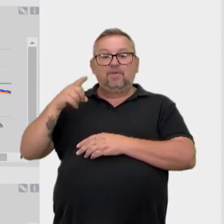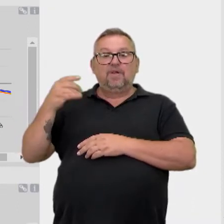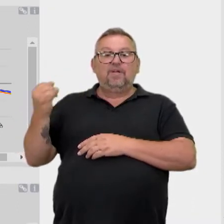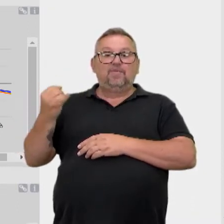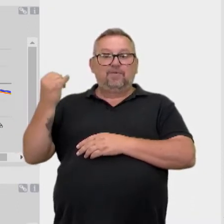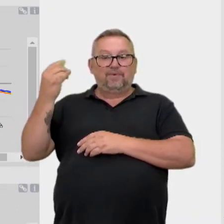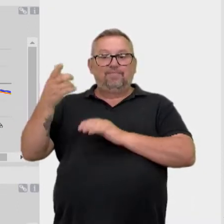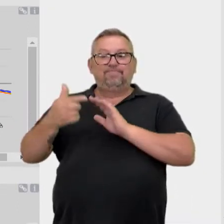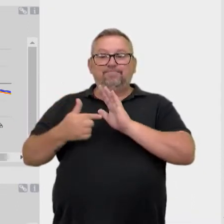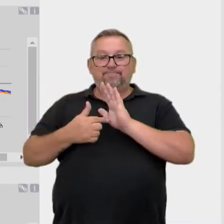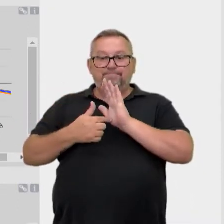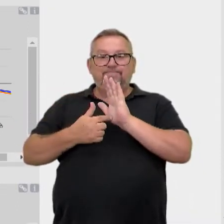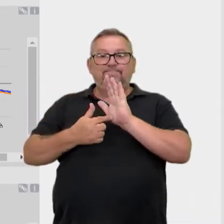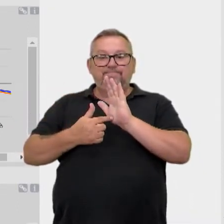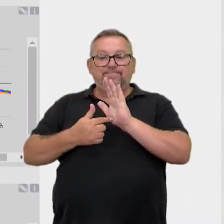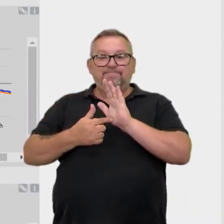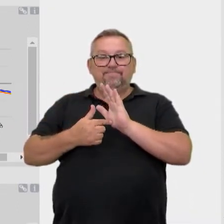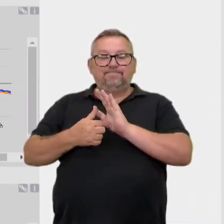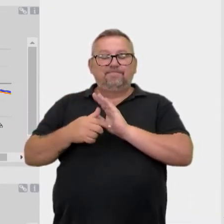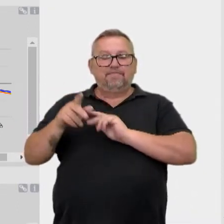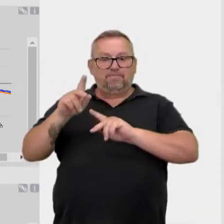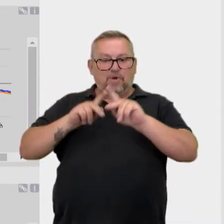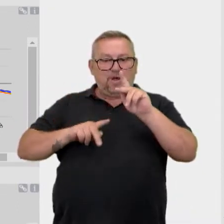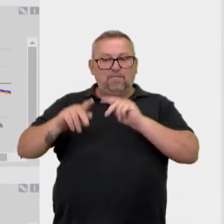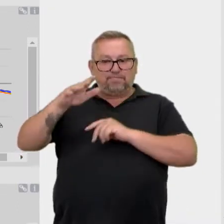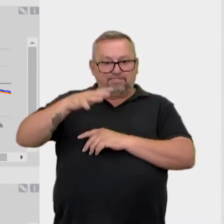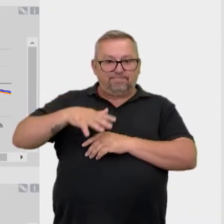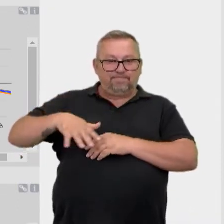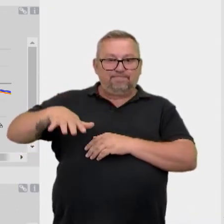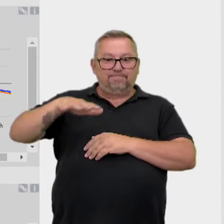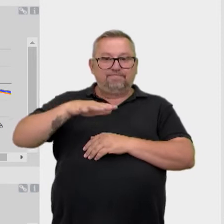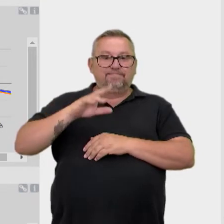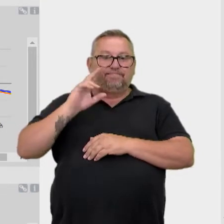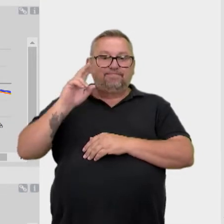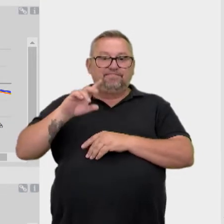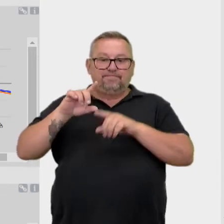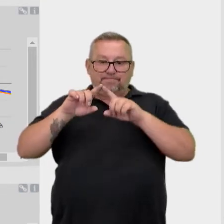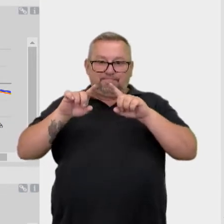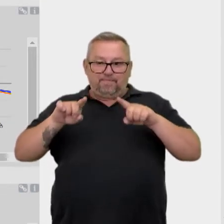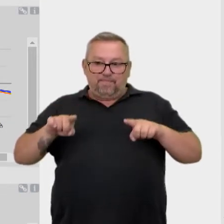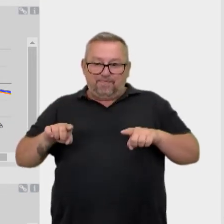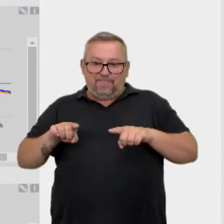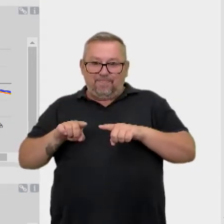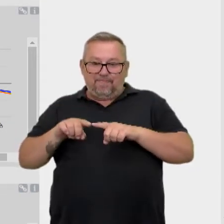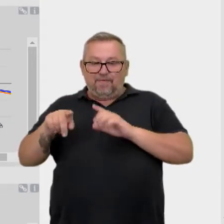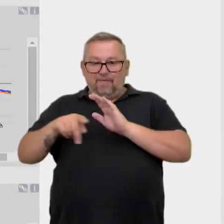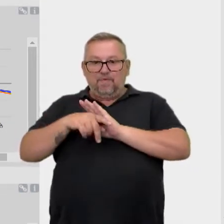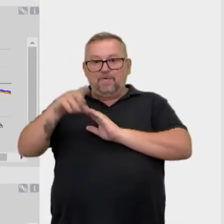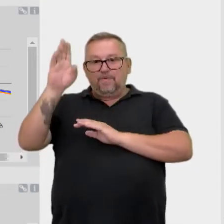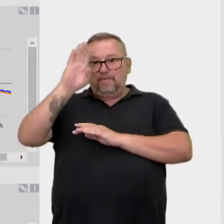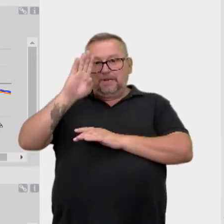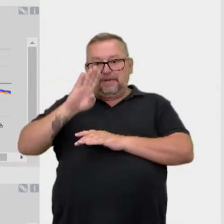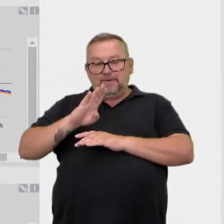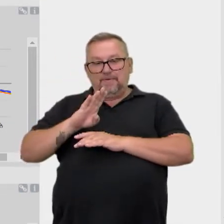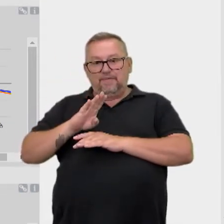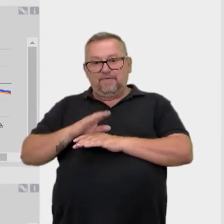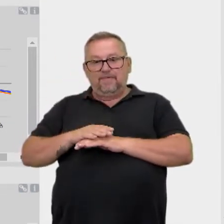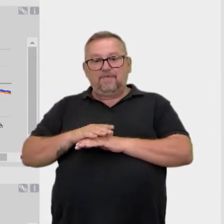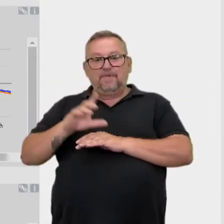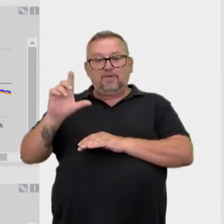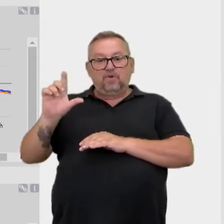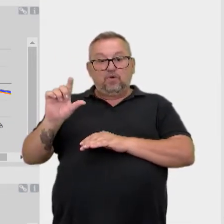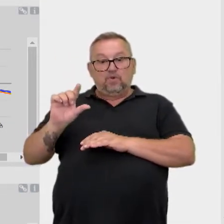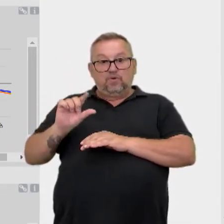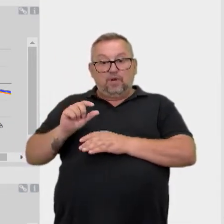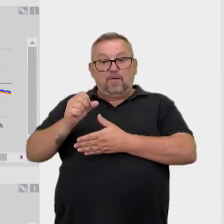importante retratar para a população. Então vejam que a pirâmide etária aqui do Brasil, né, ela vai, né, diminuir a